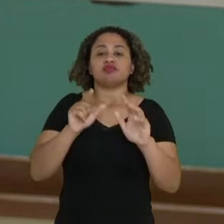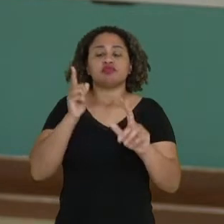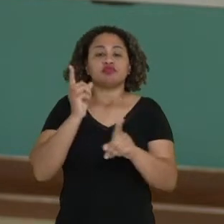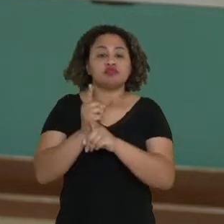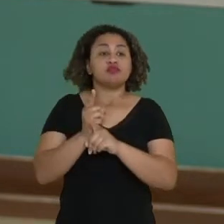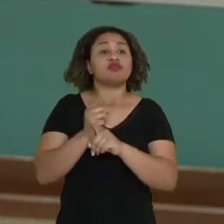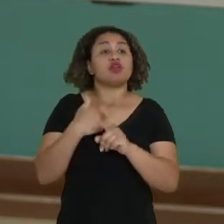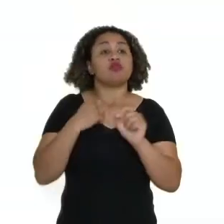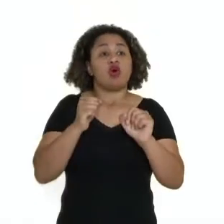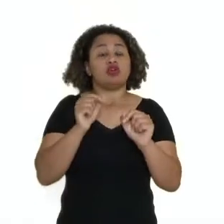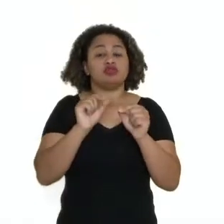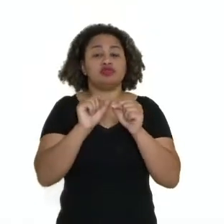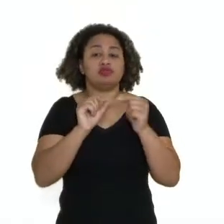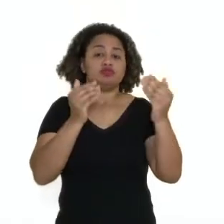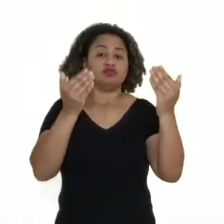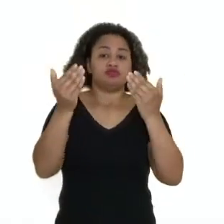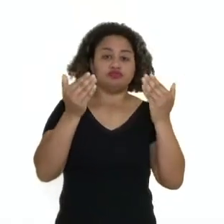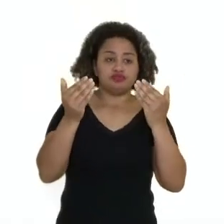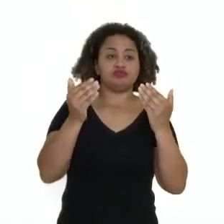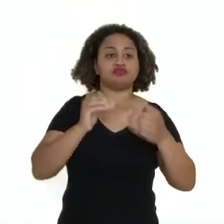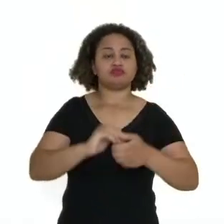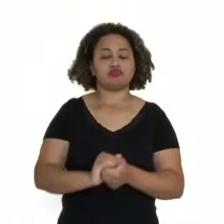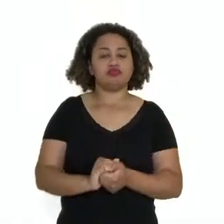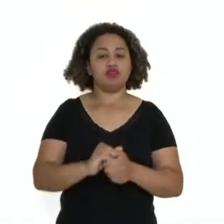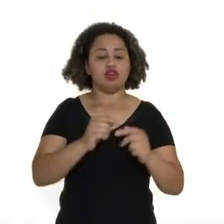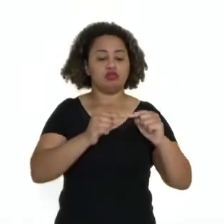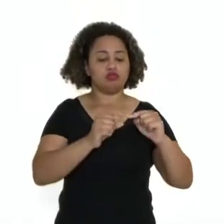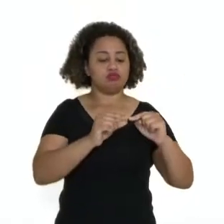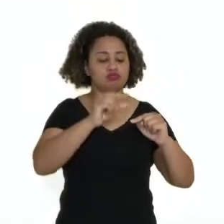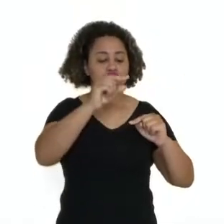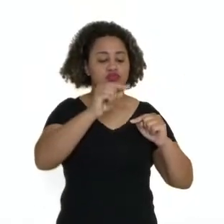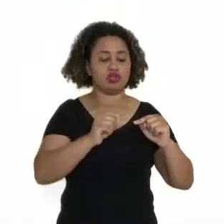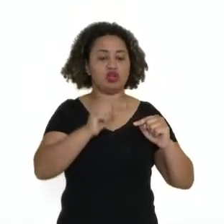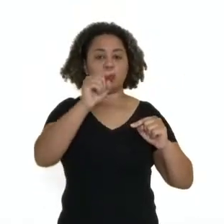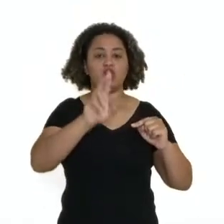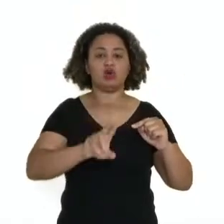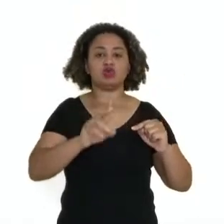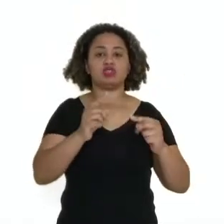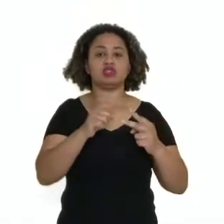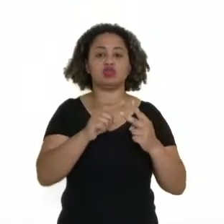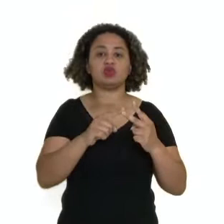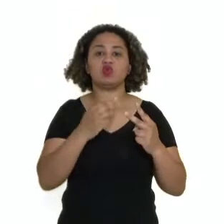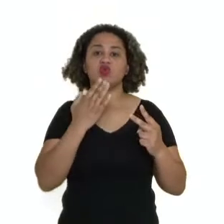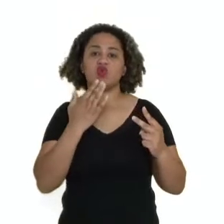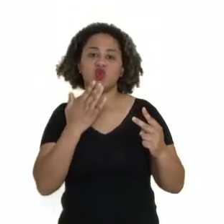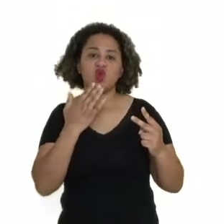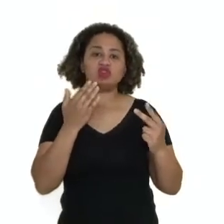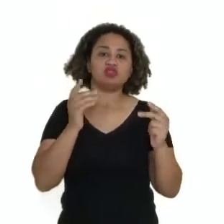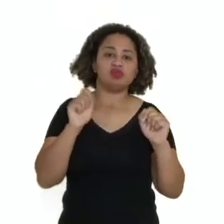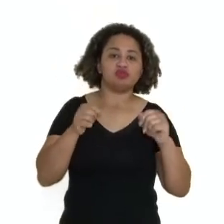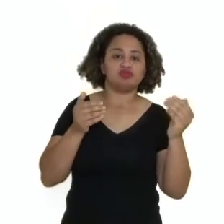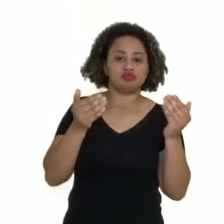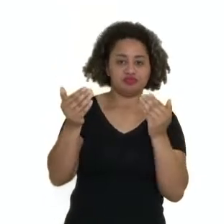os gráficos. Nos gráficos de coluna, geralmente usam duas cores para você comparar, tá ok?